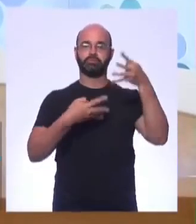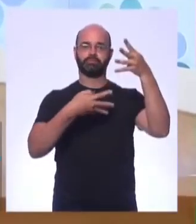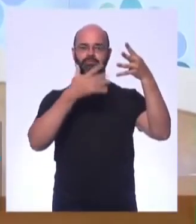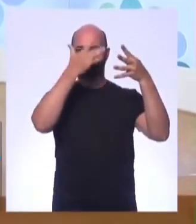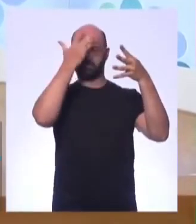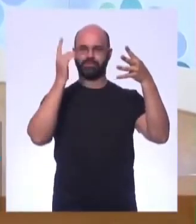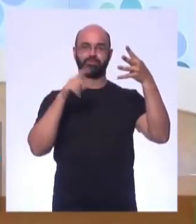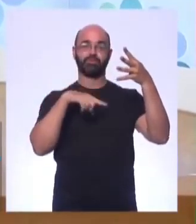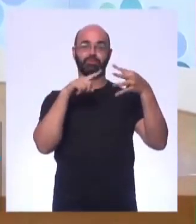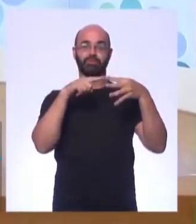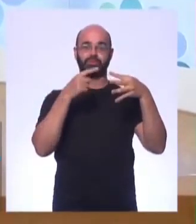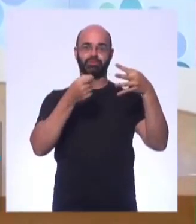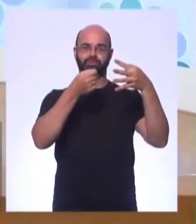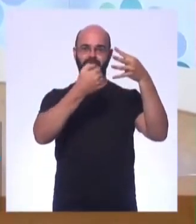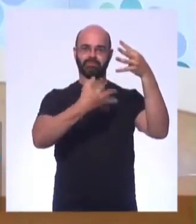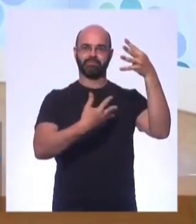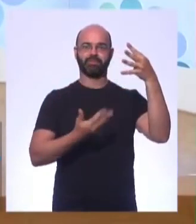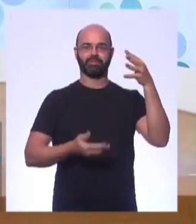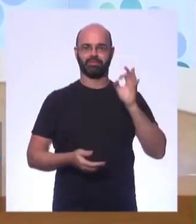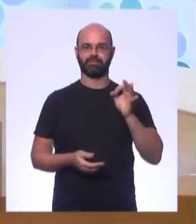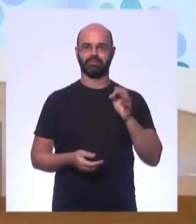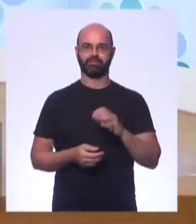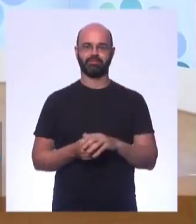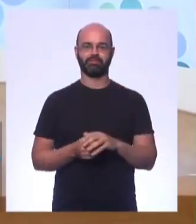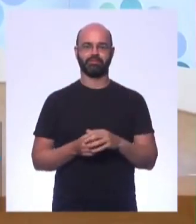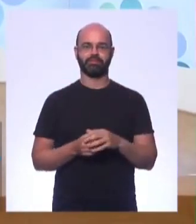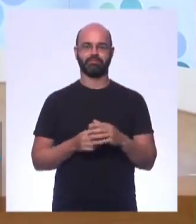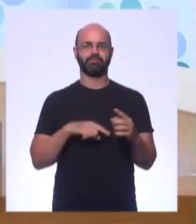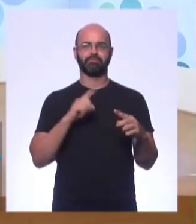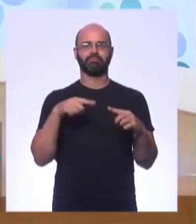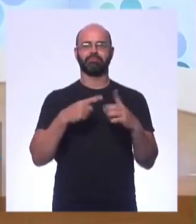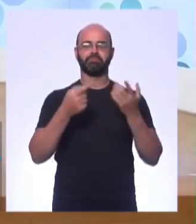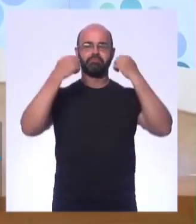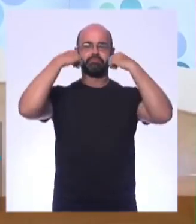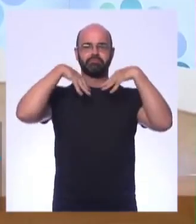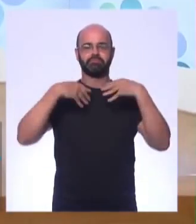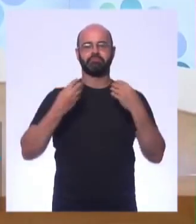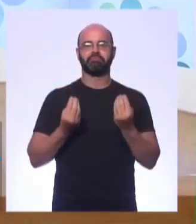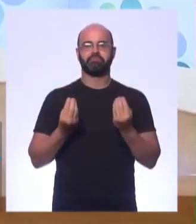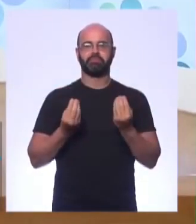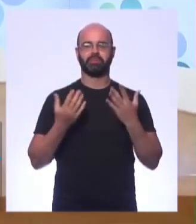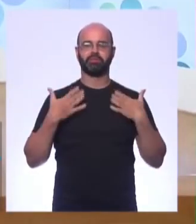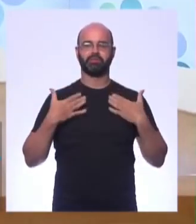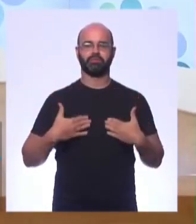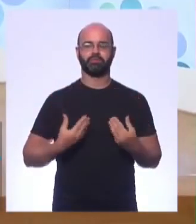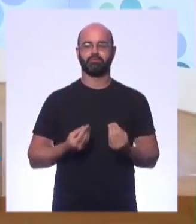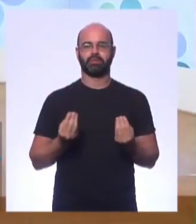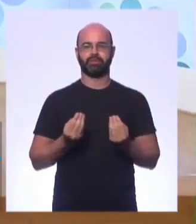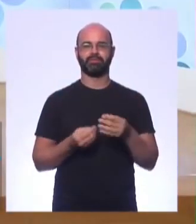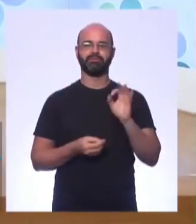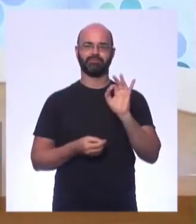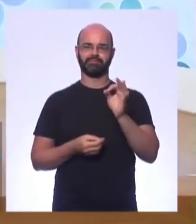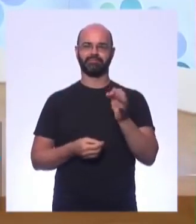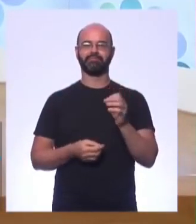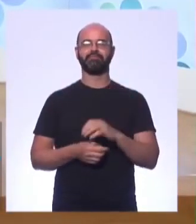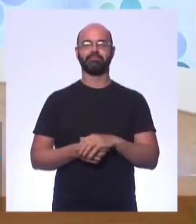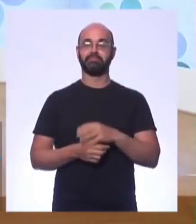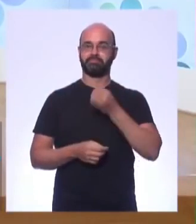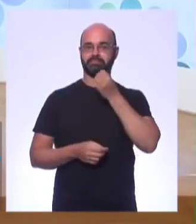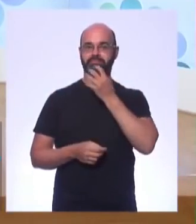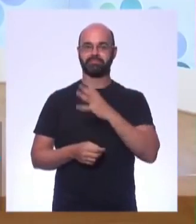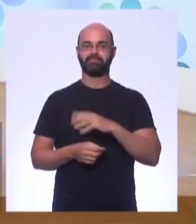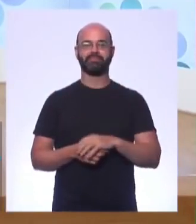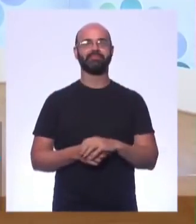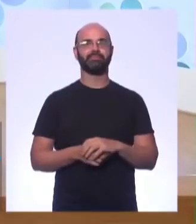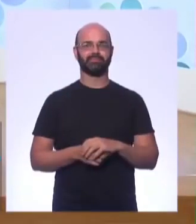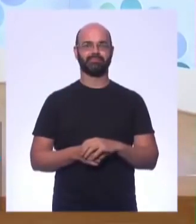qual é o objetivo, qual é, né? A função do suor aí no corpo humano, né? Então, isso, bacana, né? Muito bem.